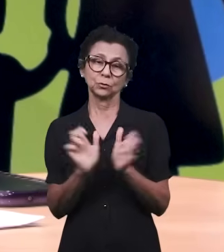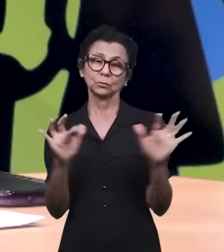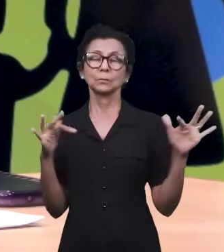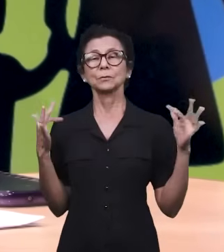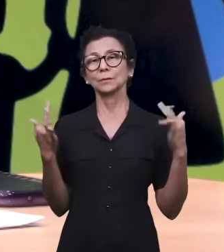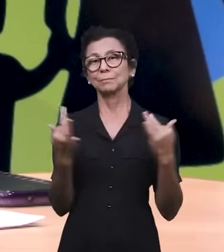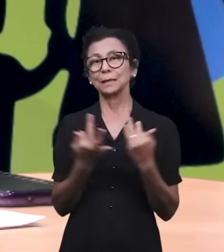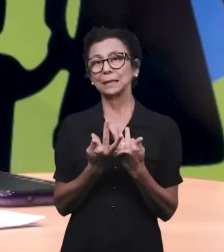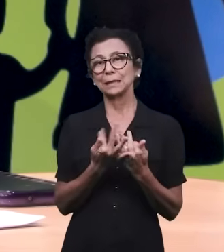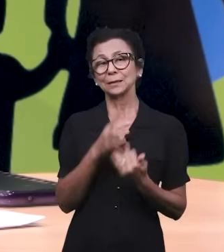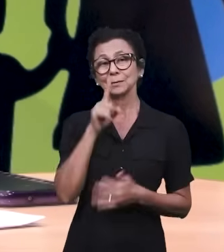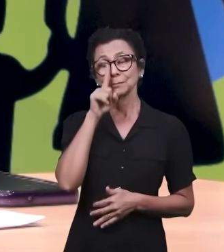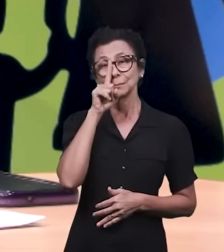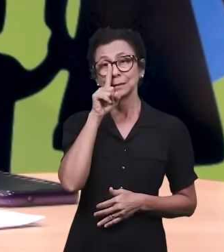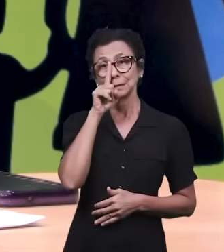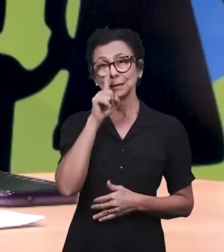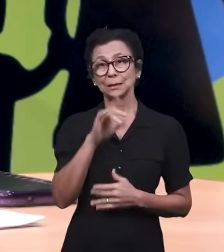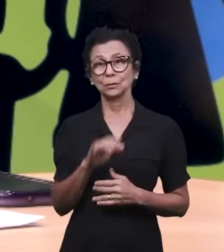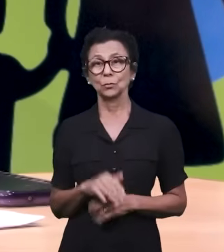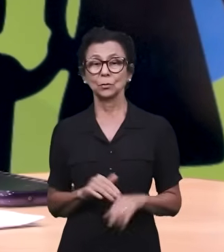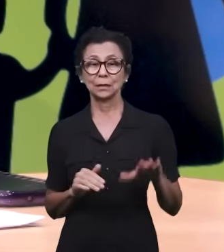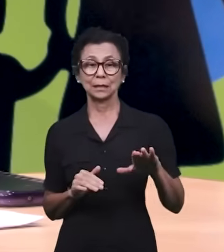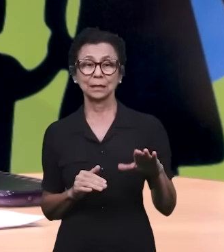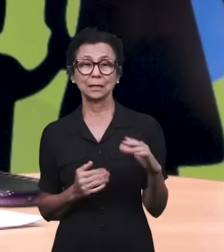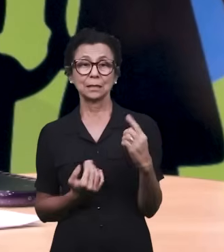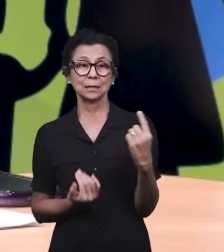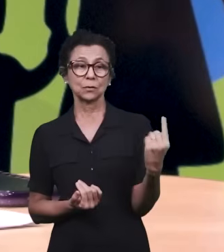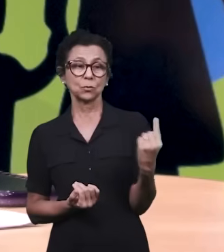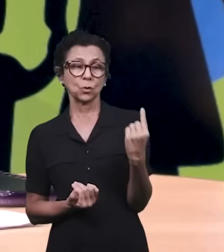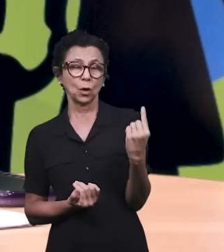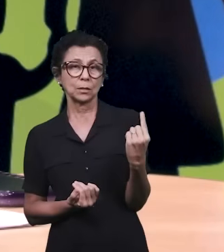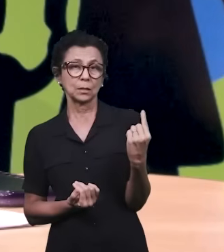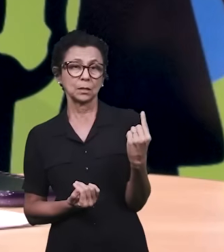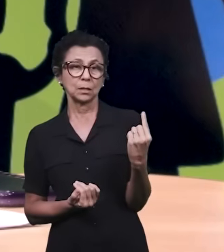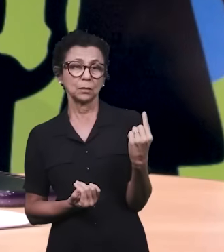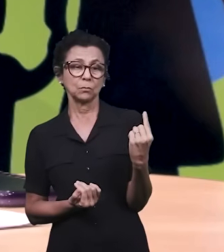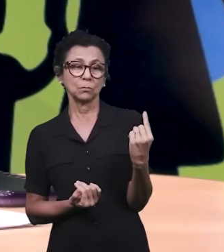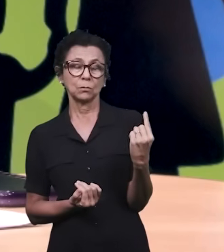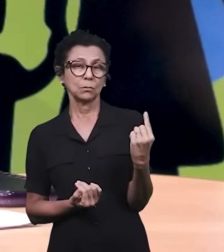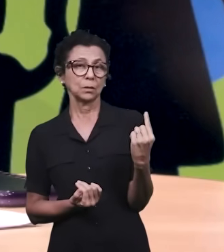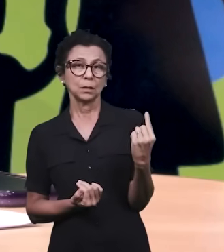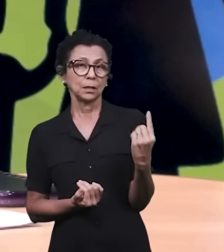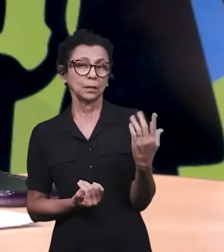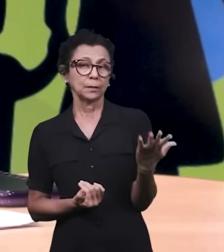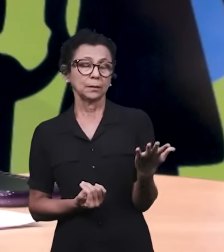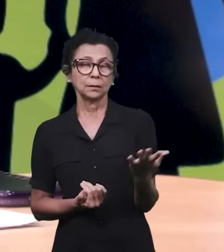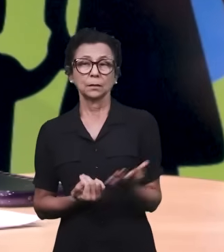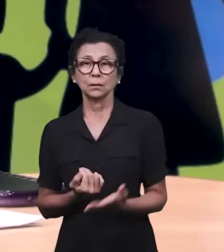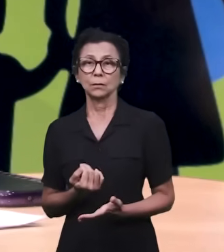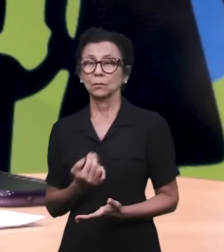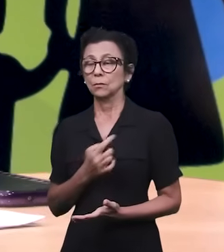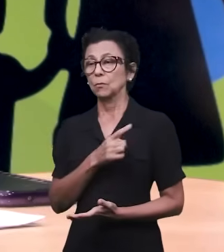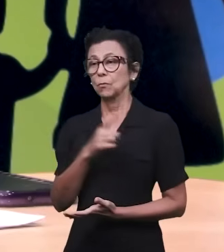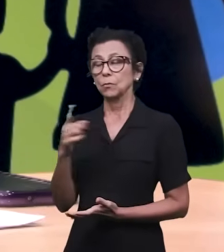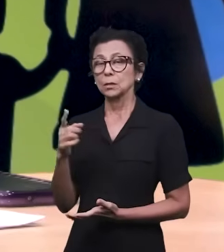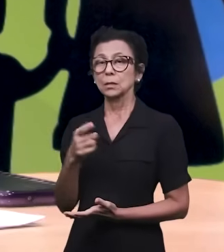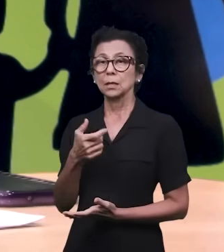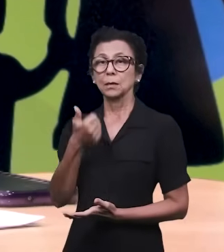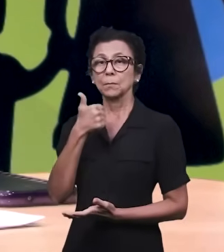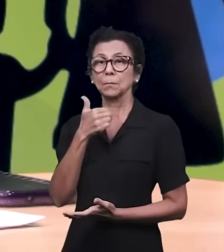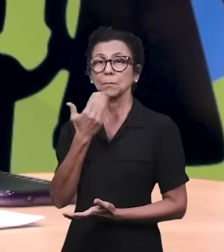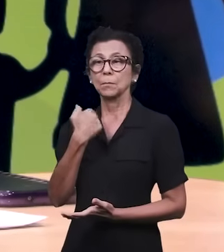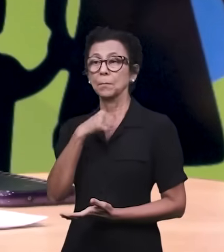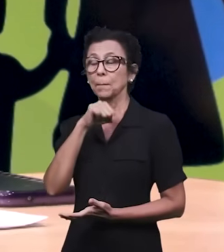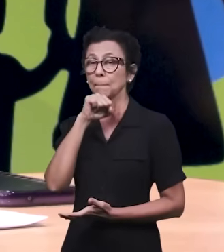quando essa criança se isola, você pai, você não está tendo ali controle com o que eles